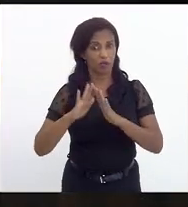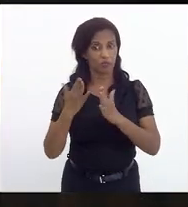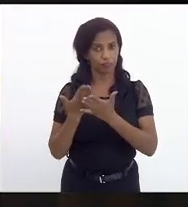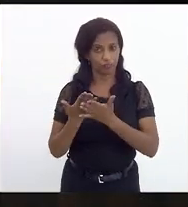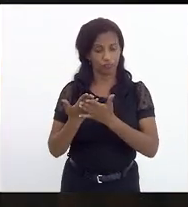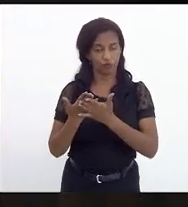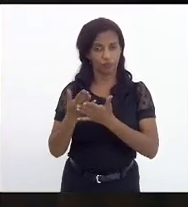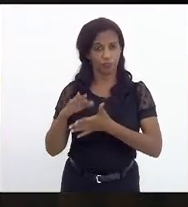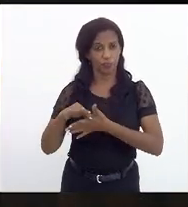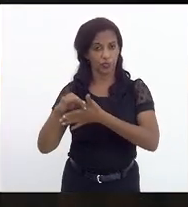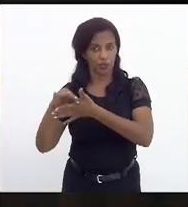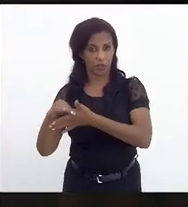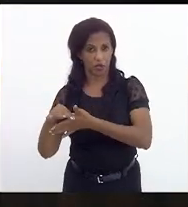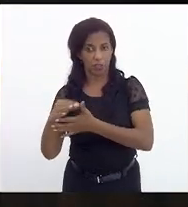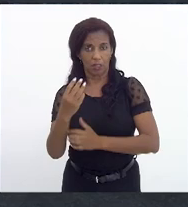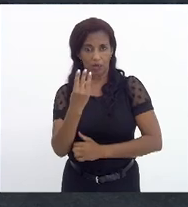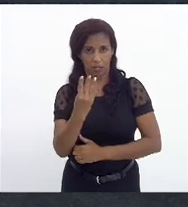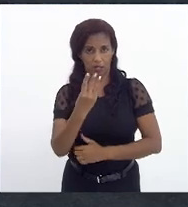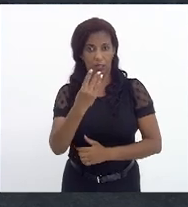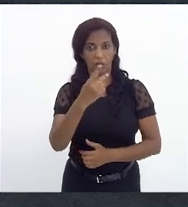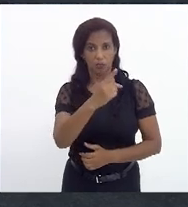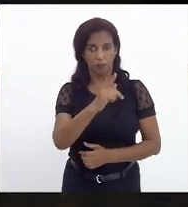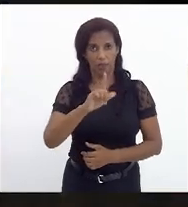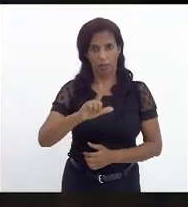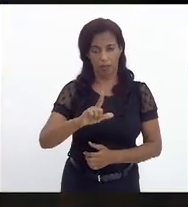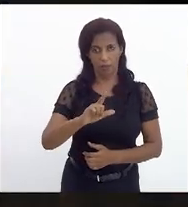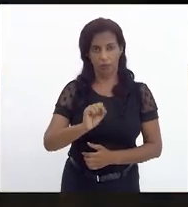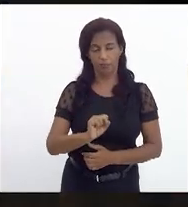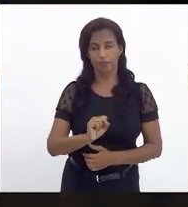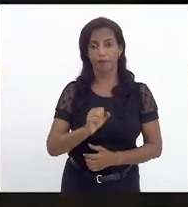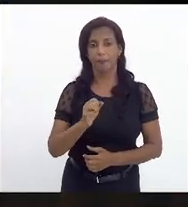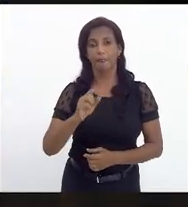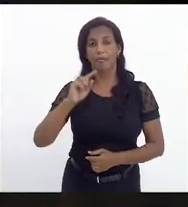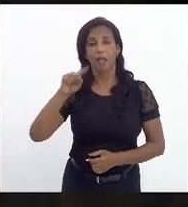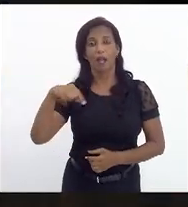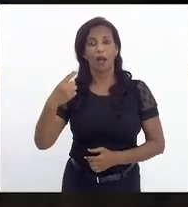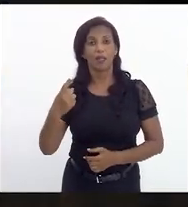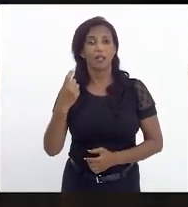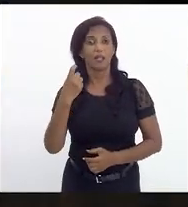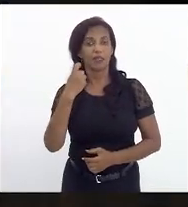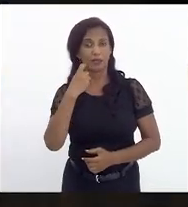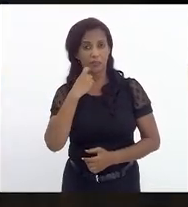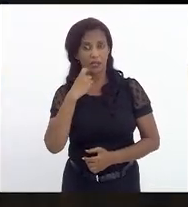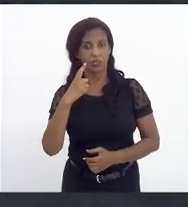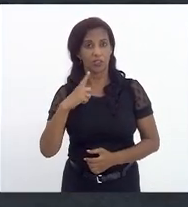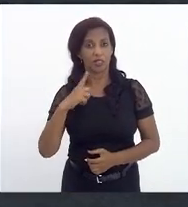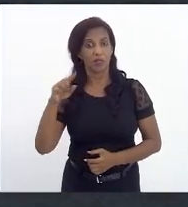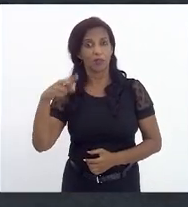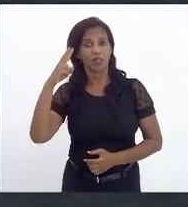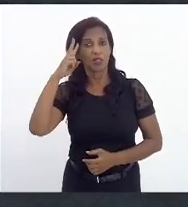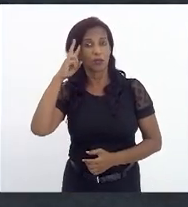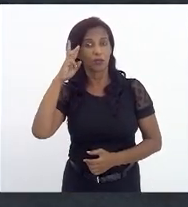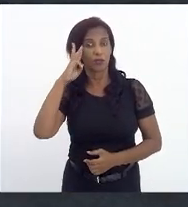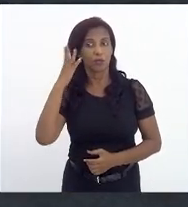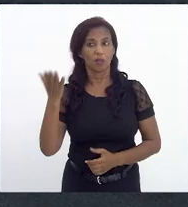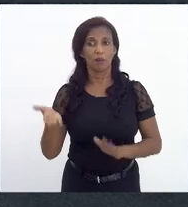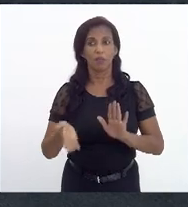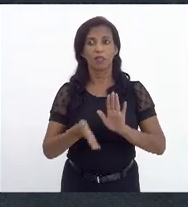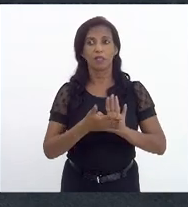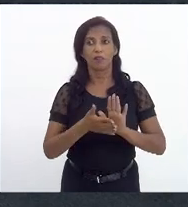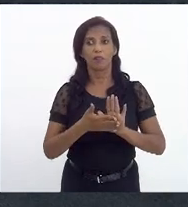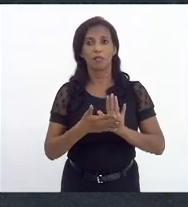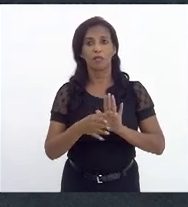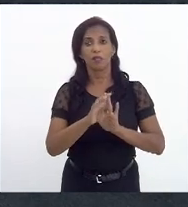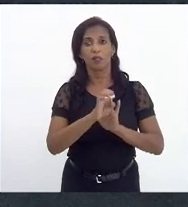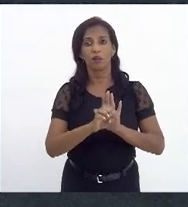tratar desses três PLs. Sim. A ideia é fazer uma outra reunião na segunda ou na terça. Mas aí sai o parecer da